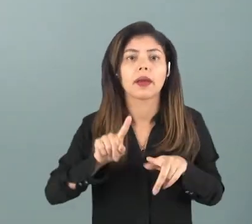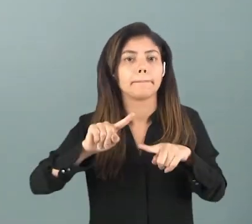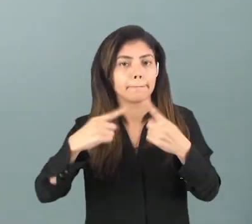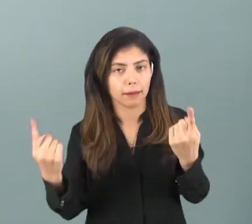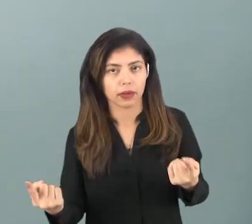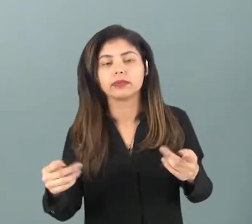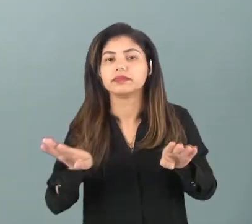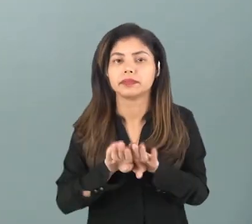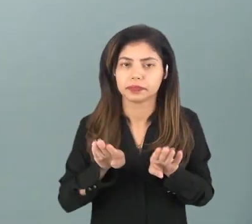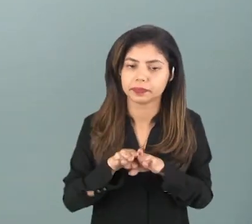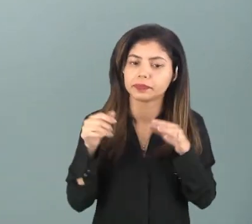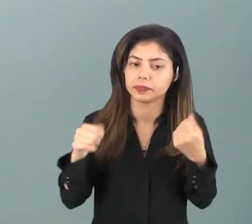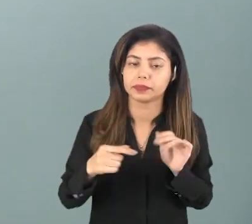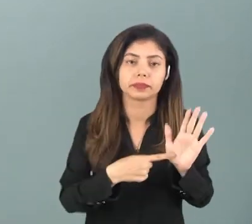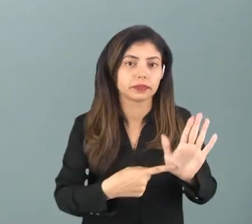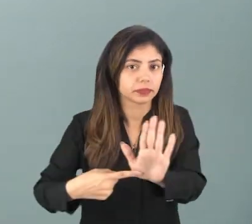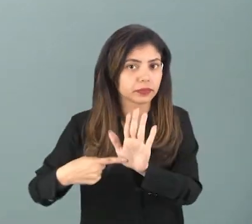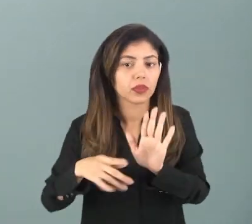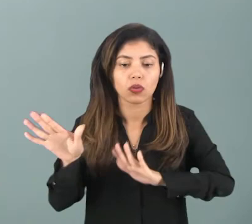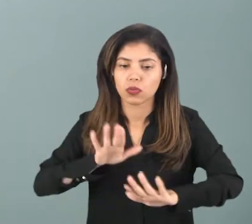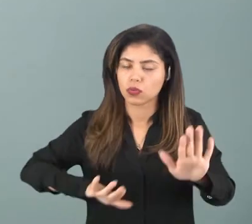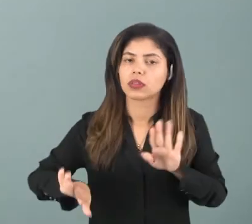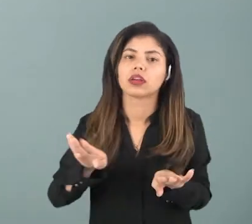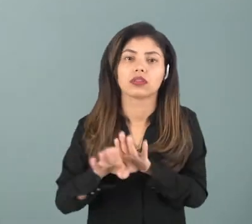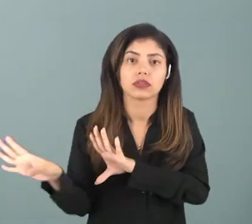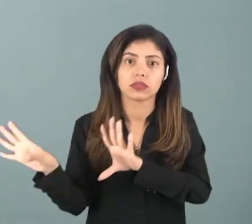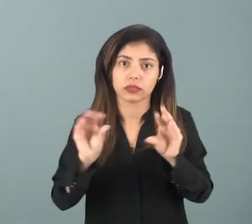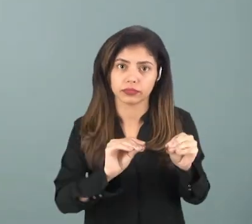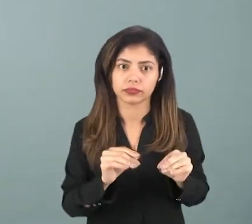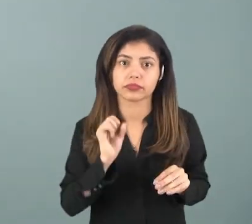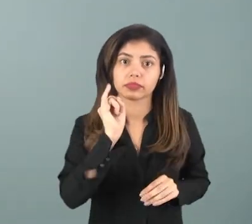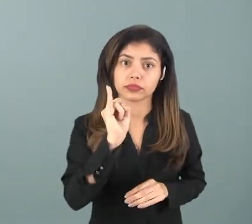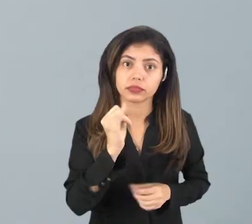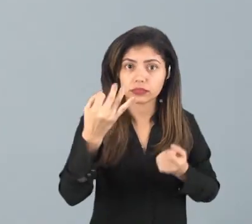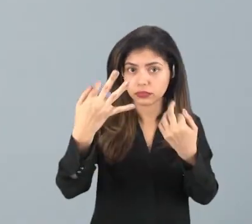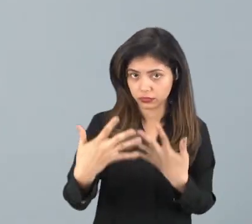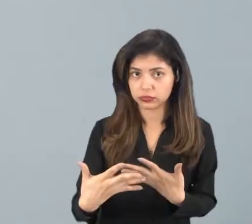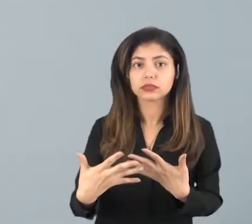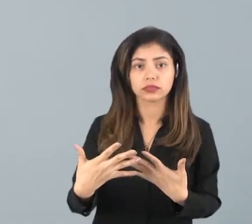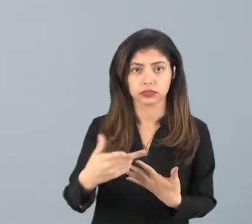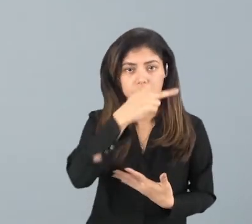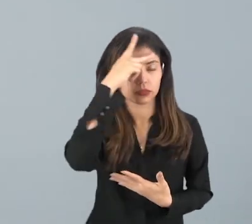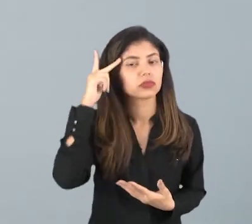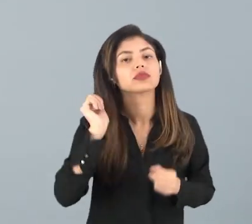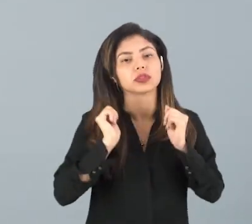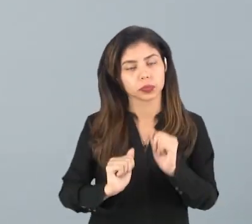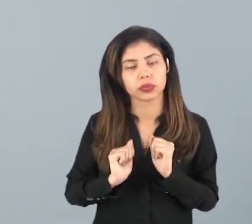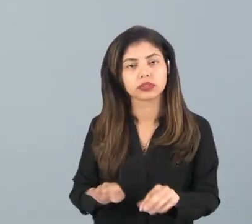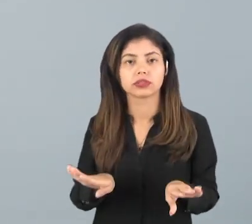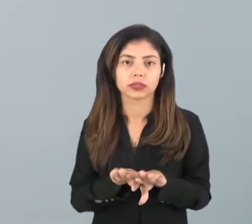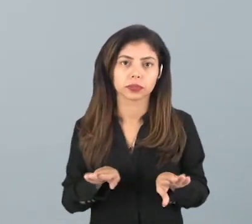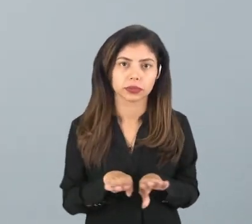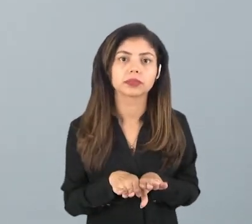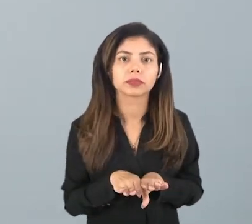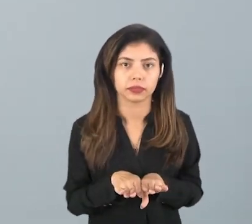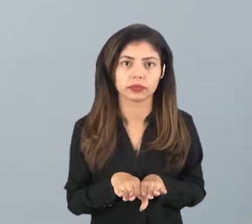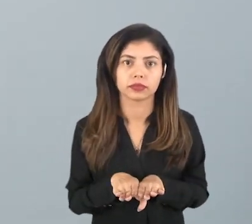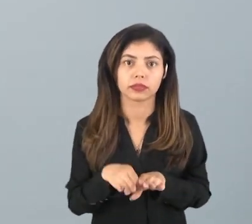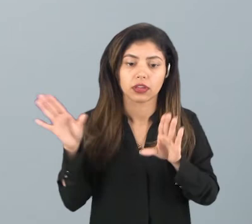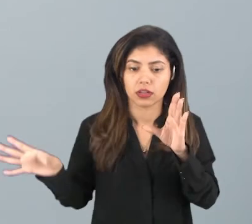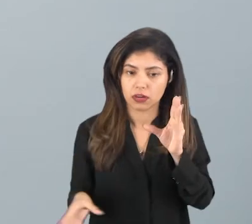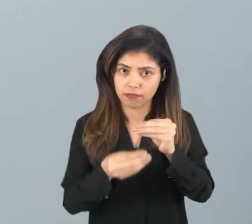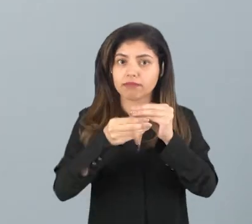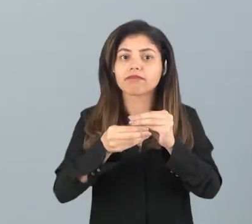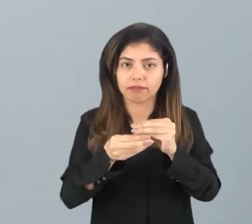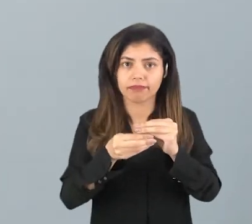fatos que você tem que comprovar e ter o cuidado de colocar ali. E se for citação de uma pessoa, que pode acontecer também, no fato de opinião, você